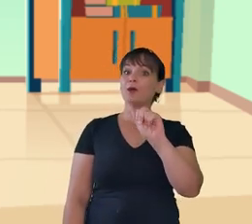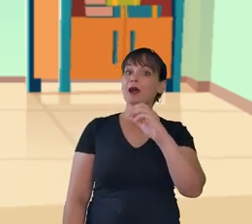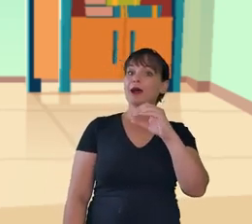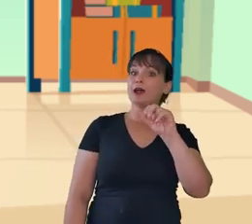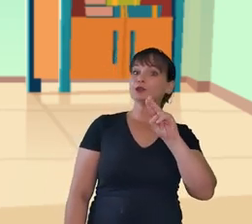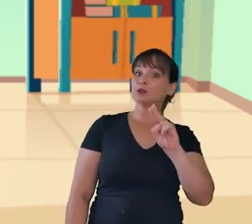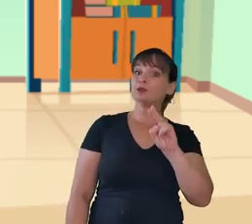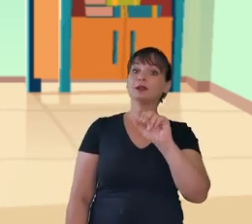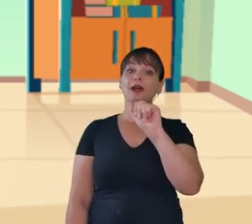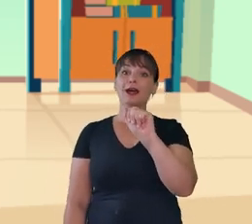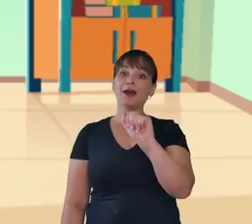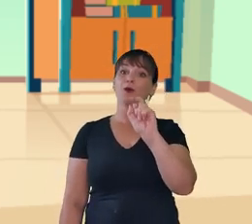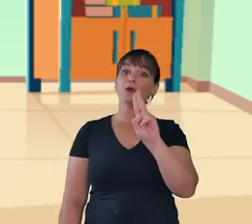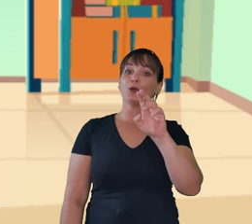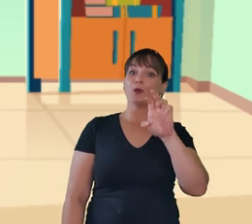Pirauaçuauê,